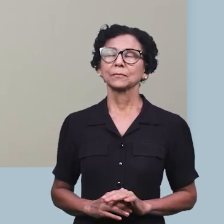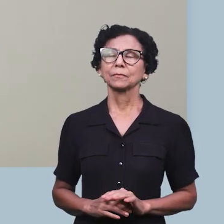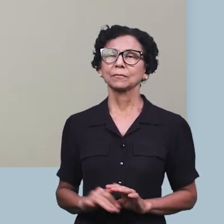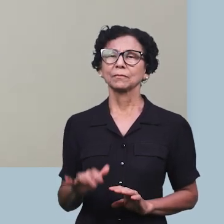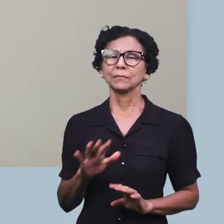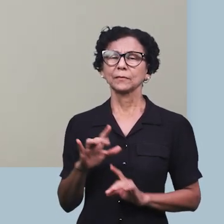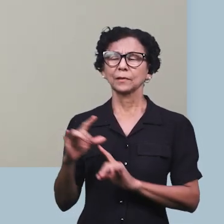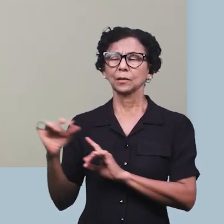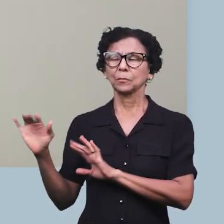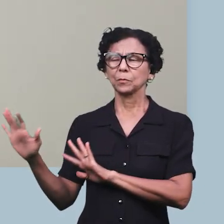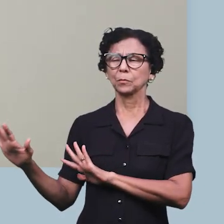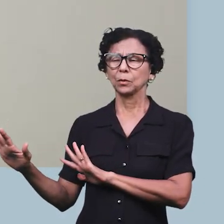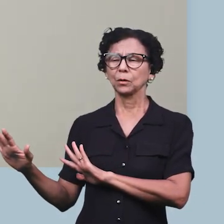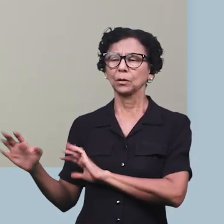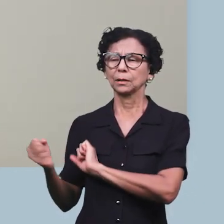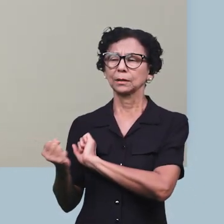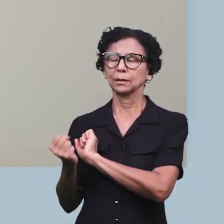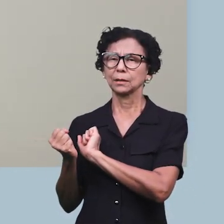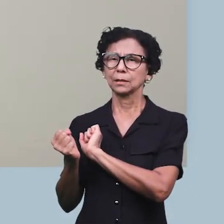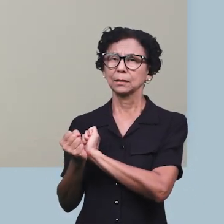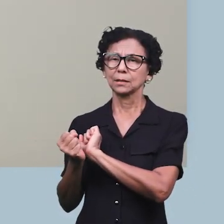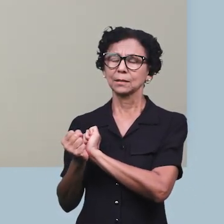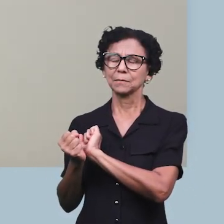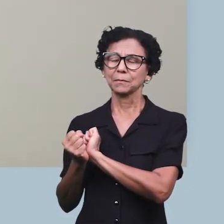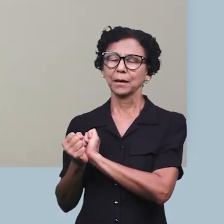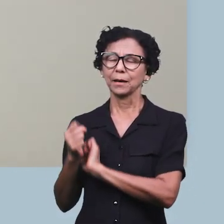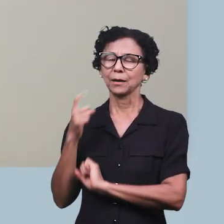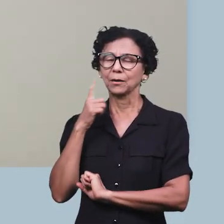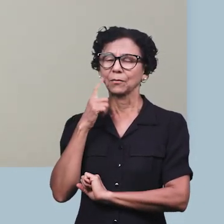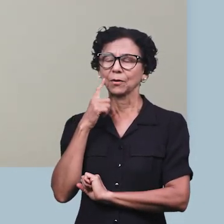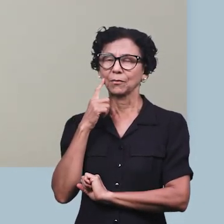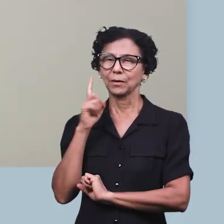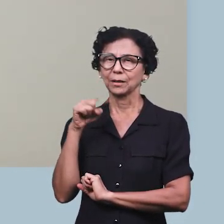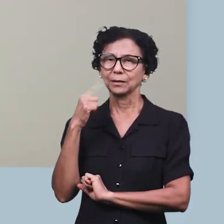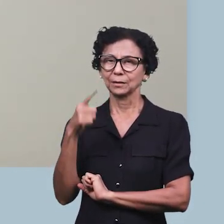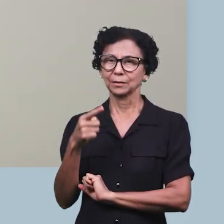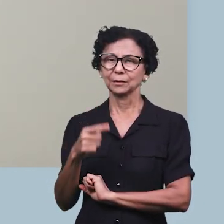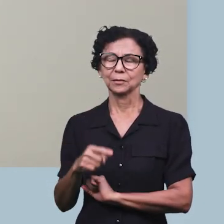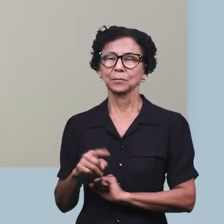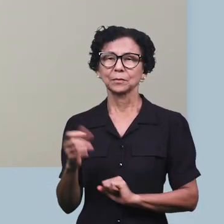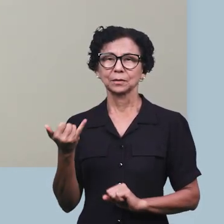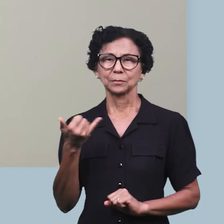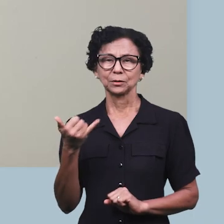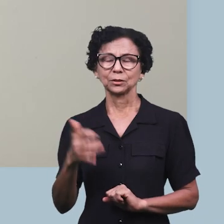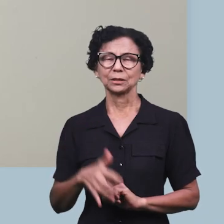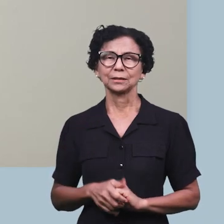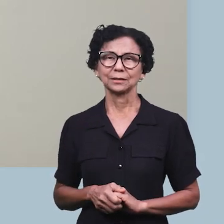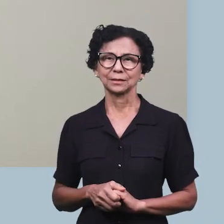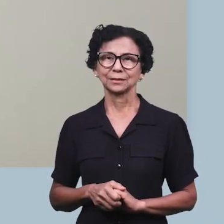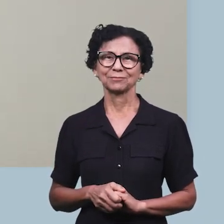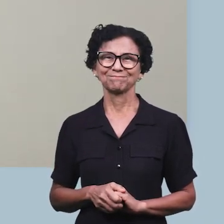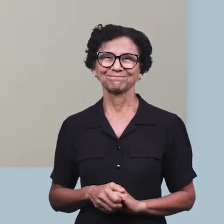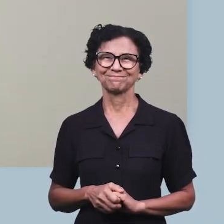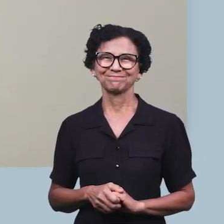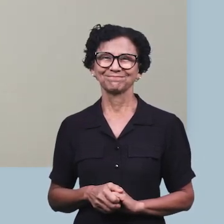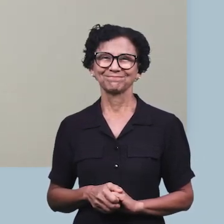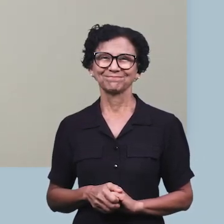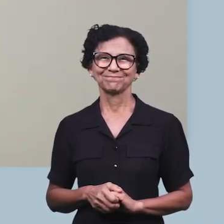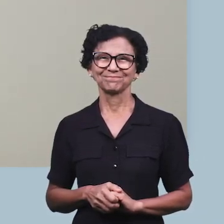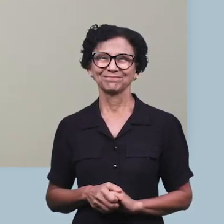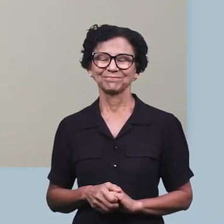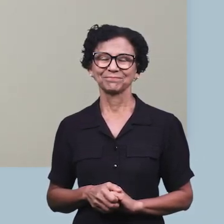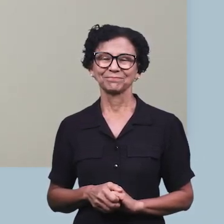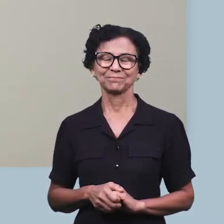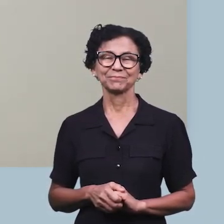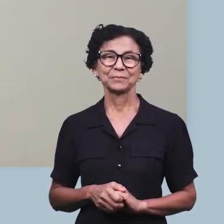vezes sair daquele ambiente e esperar. Vamos fazer esse teste, depois me contem aqui nos comentários, tá bom? Mas vem dado